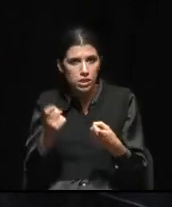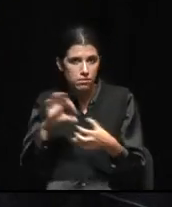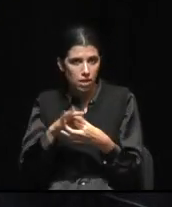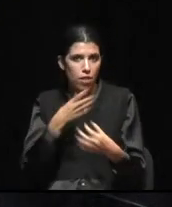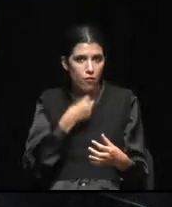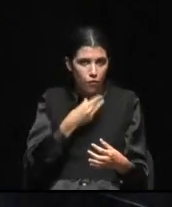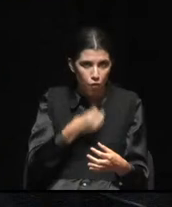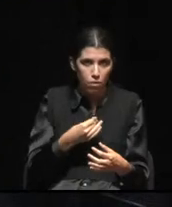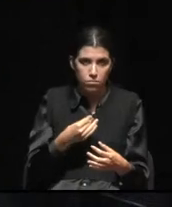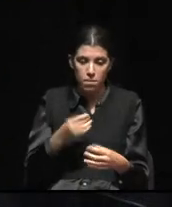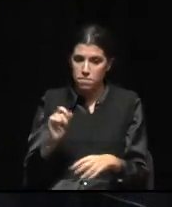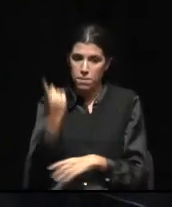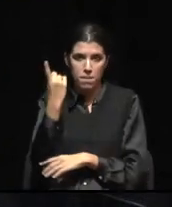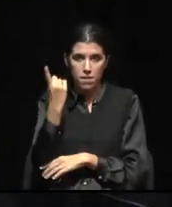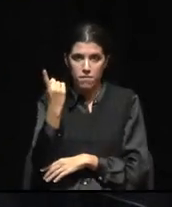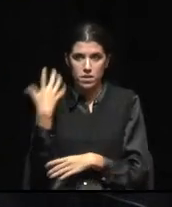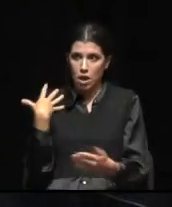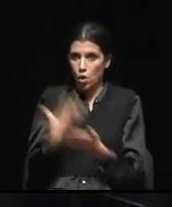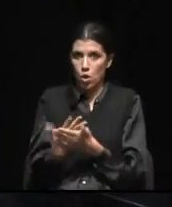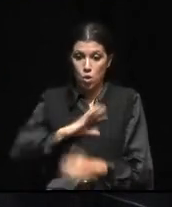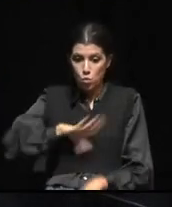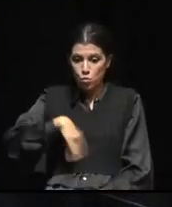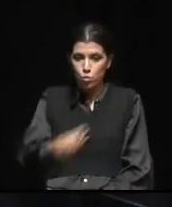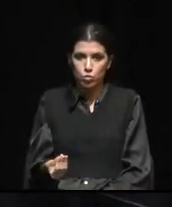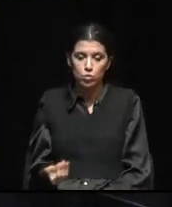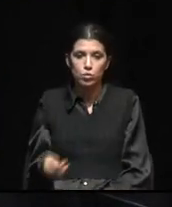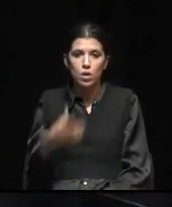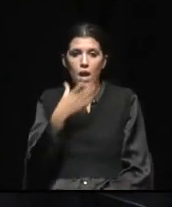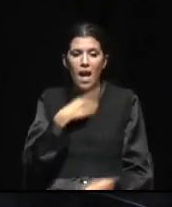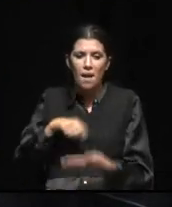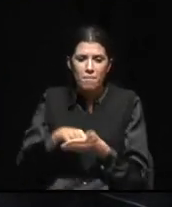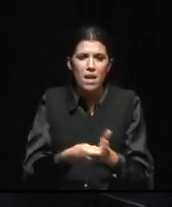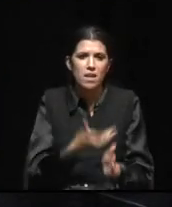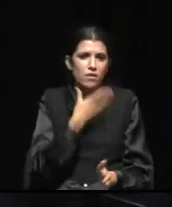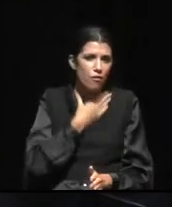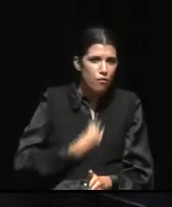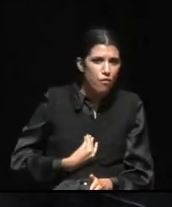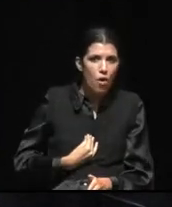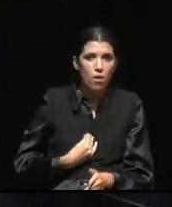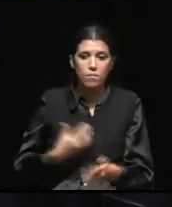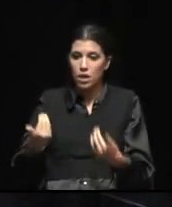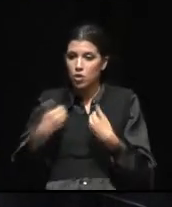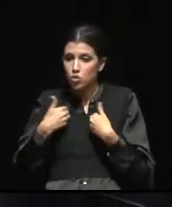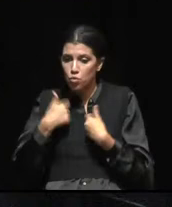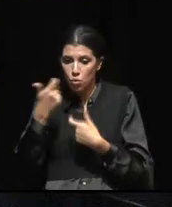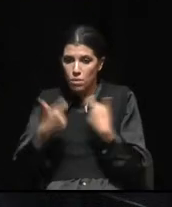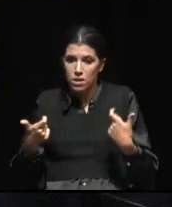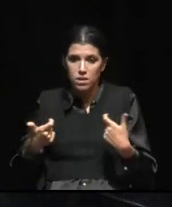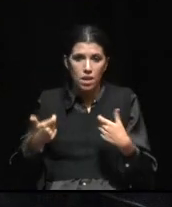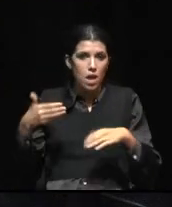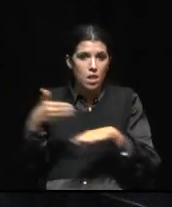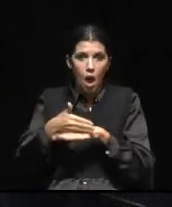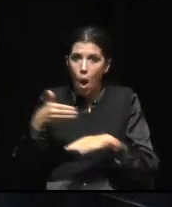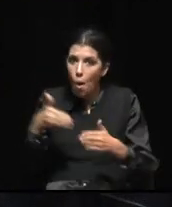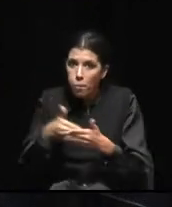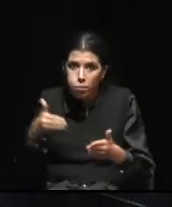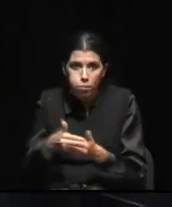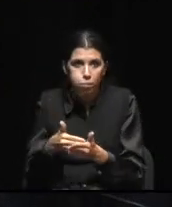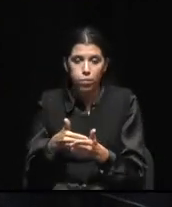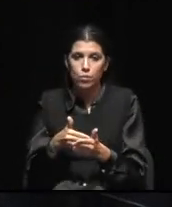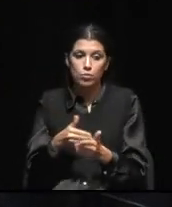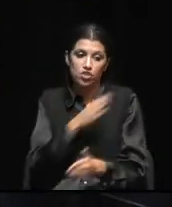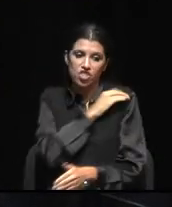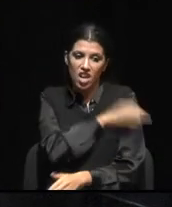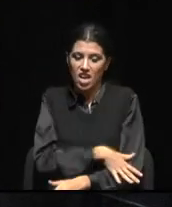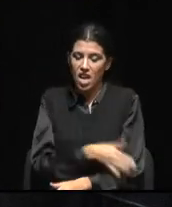alguma parte do mundo sobre a ameaça da fome e da falta de acesso à ajuda humanitária perpetrada por Israel